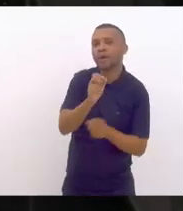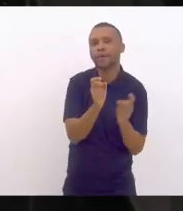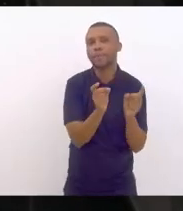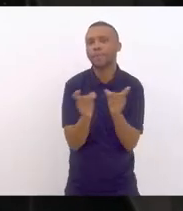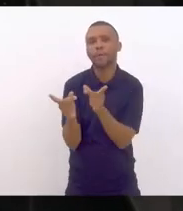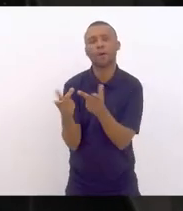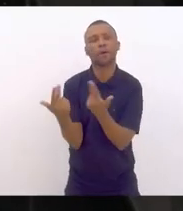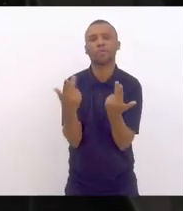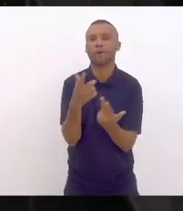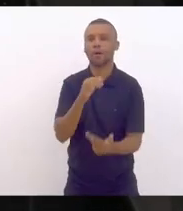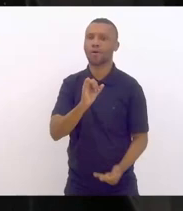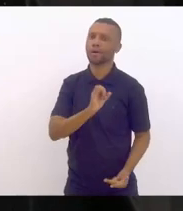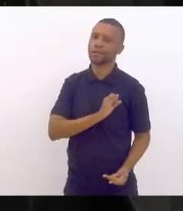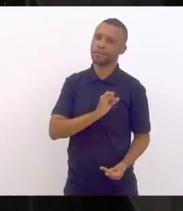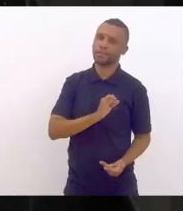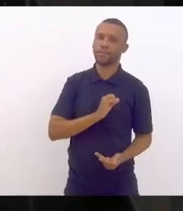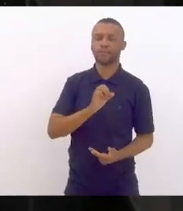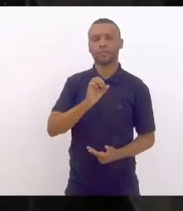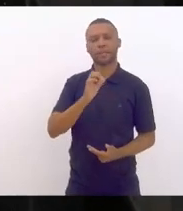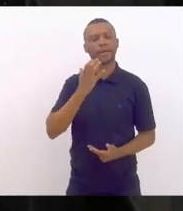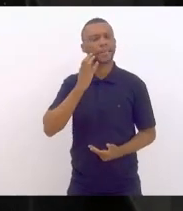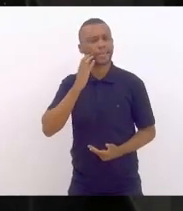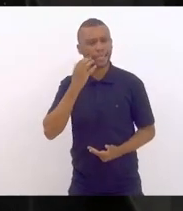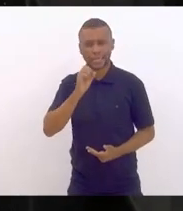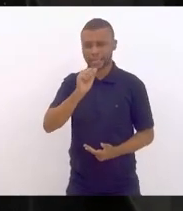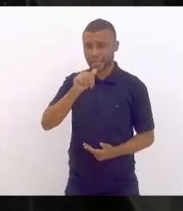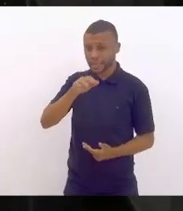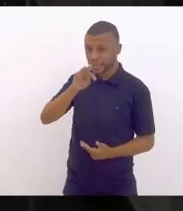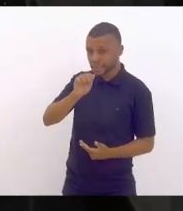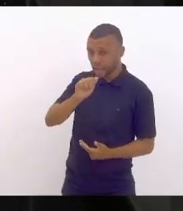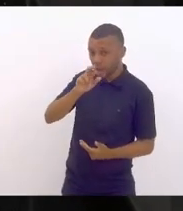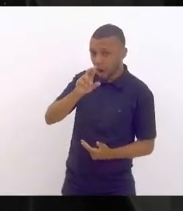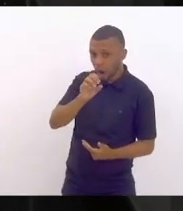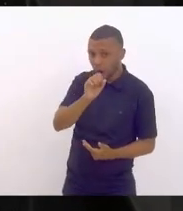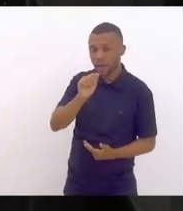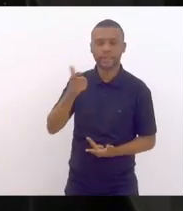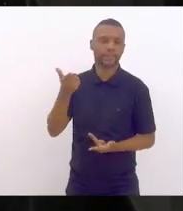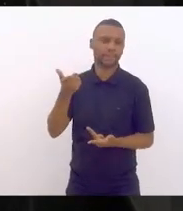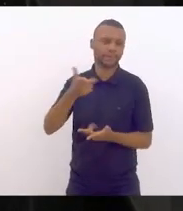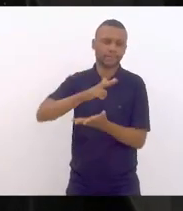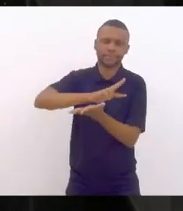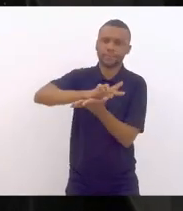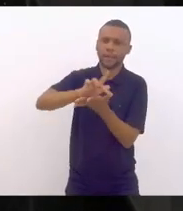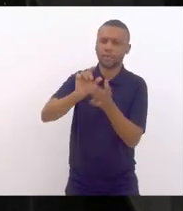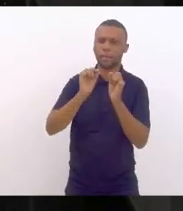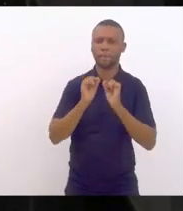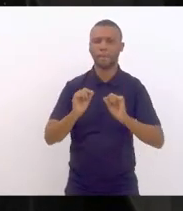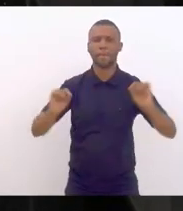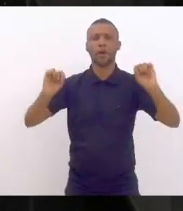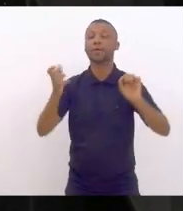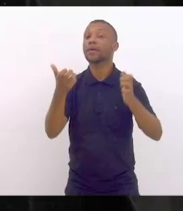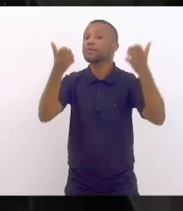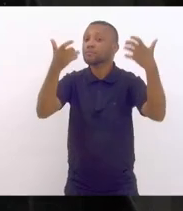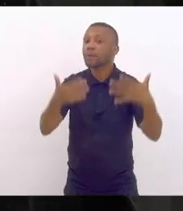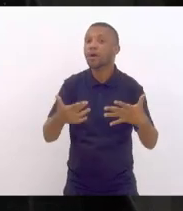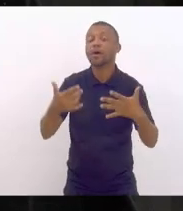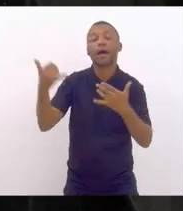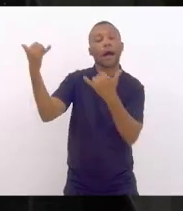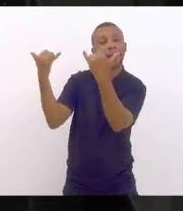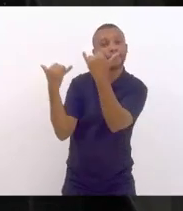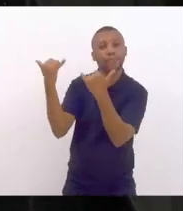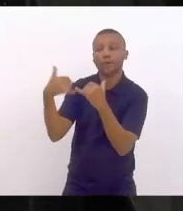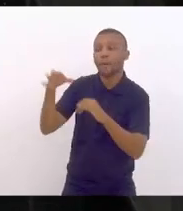come Icaraí Santa Rosa Ingá o centro que eu já comecei mencionando e eu quero ressaltar os dados da realidade